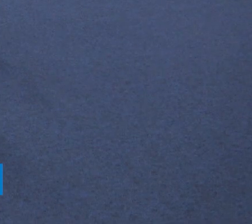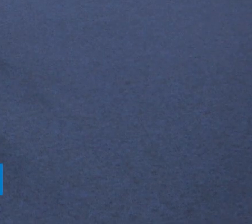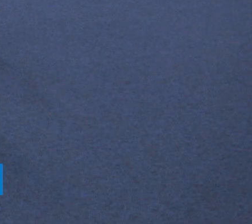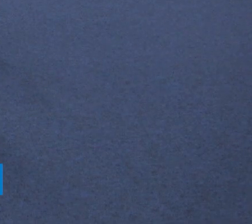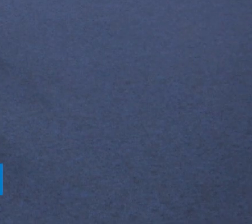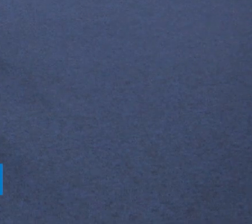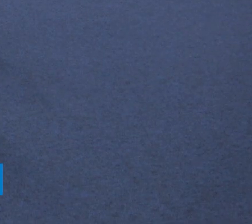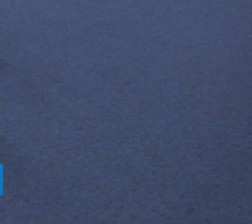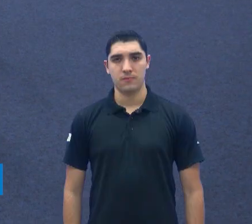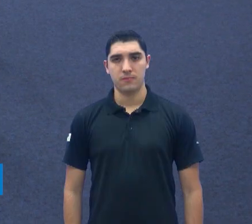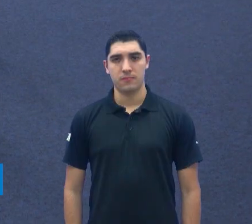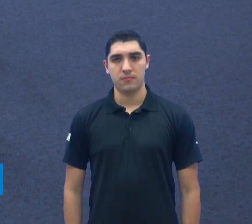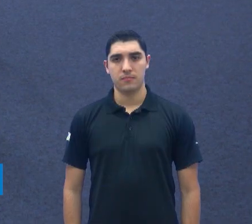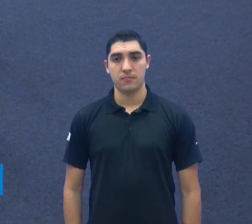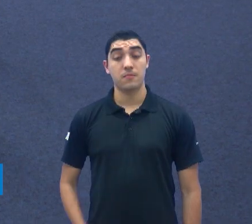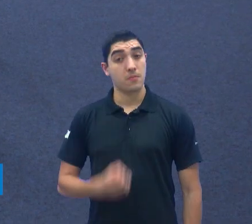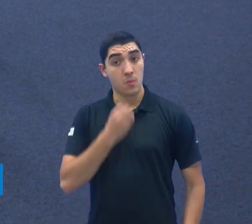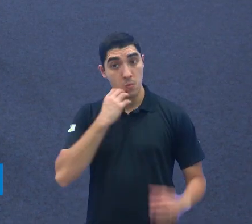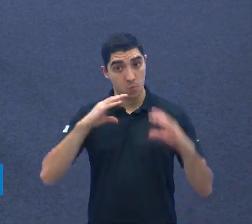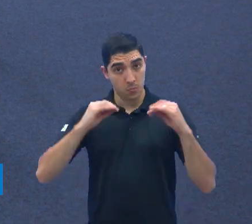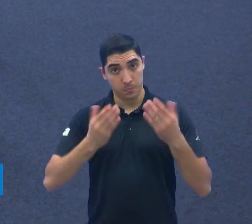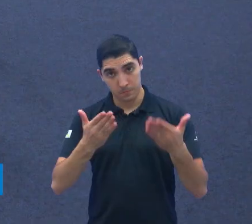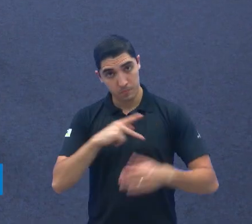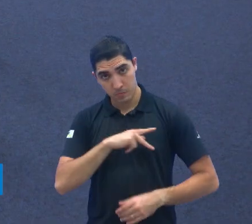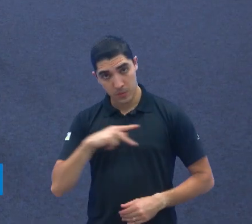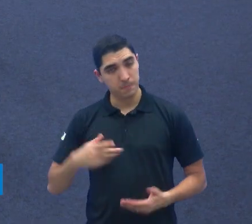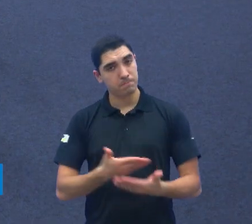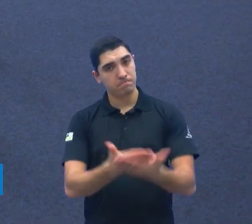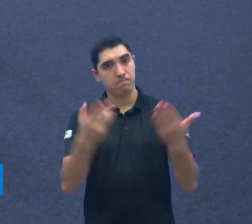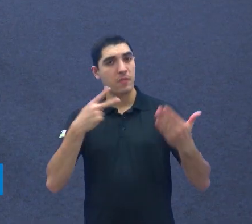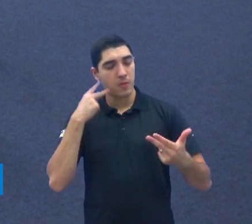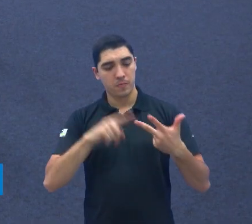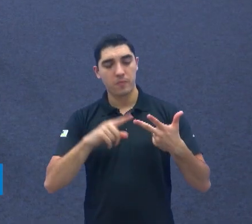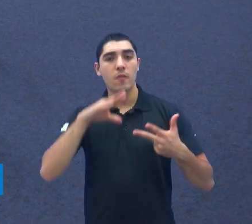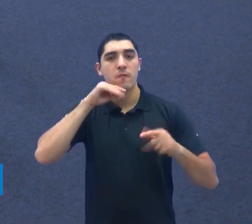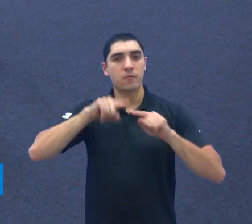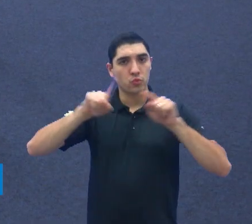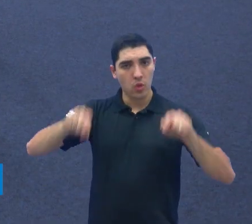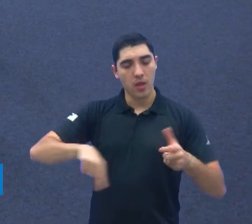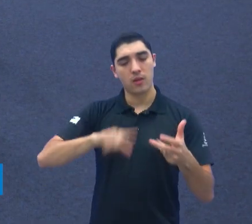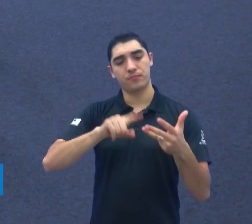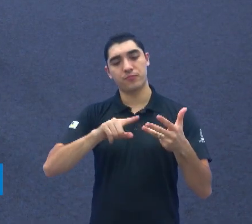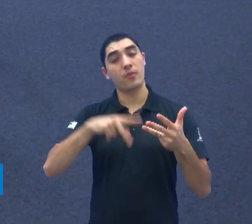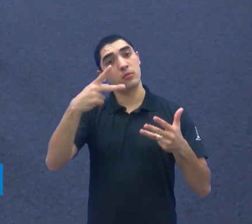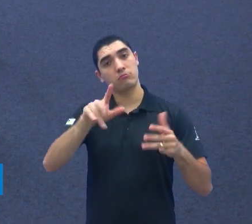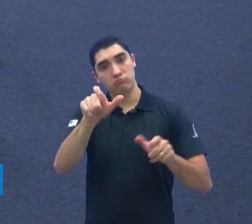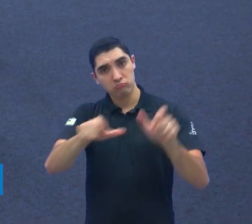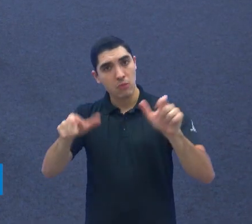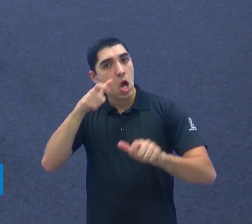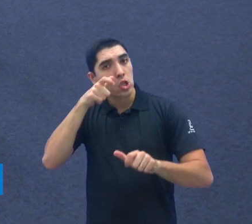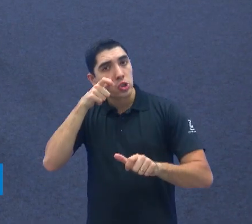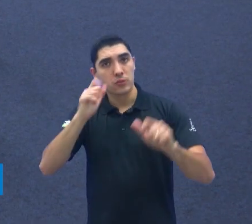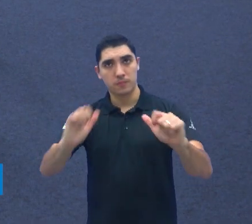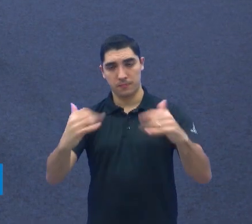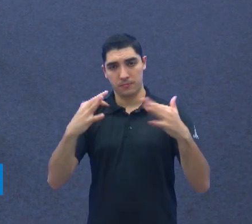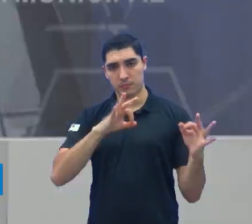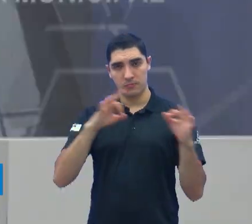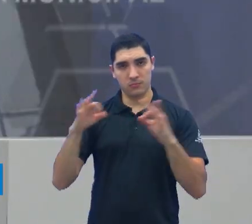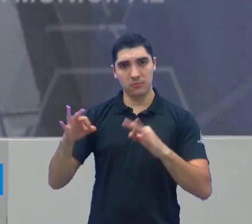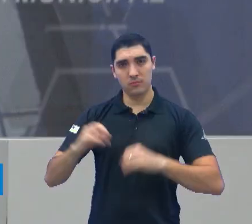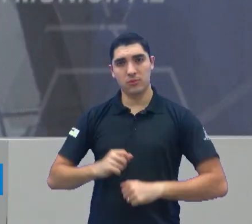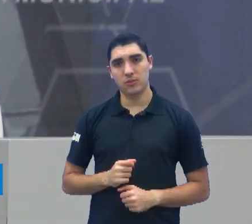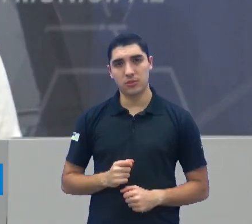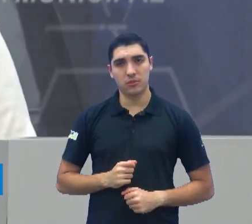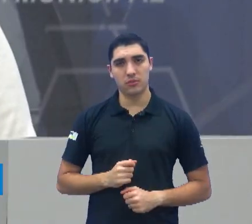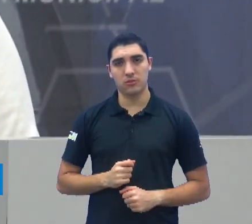Boa noite, senhor presidente, senhores vereadores, funcionários da casa e todos que estão nos assistindo pela TV Câmara e pela internet. Quero